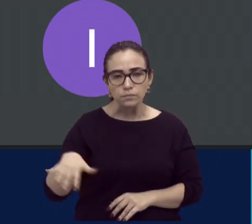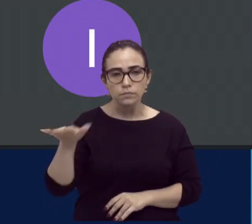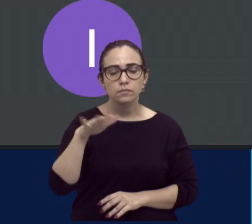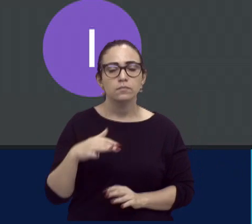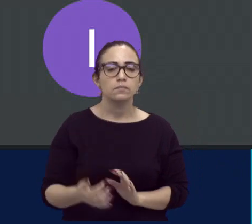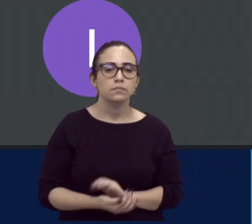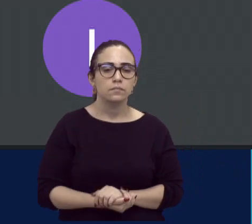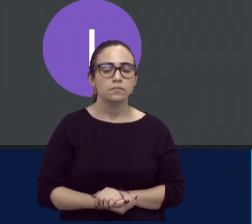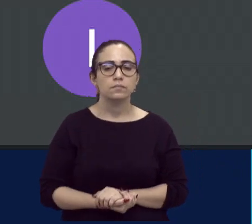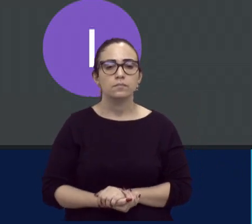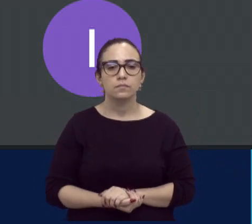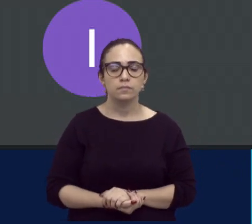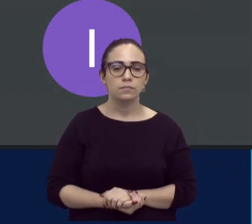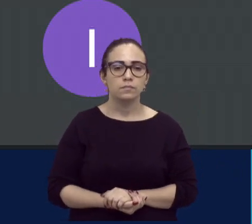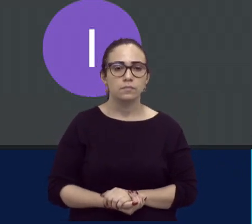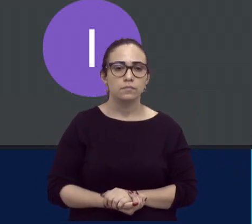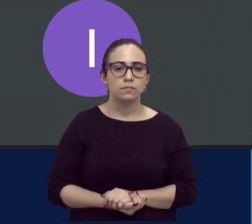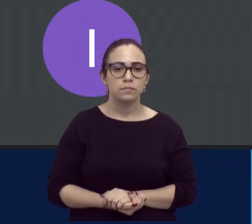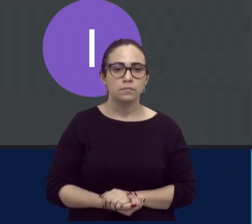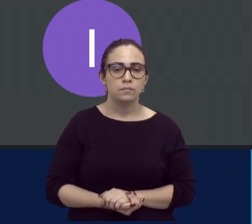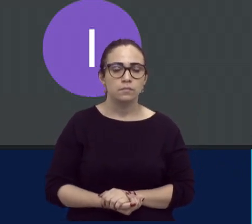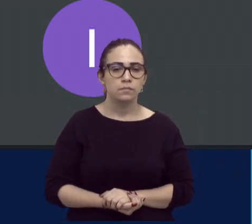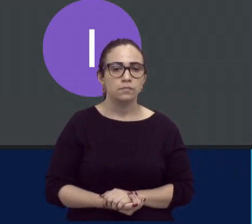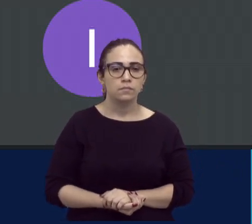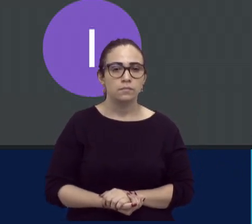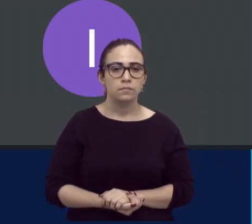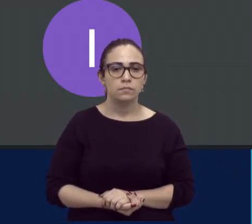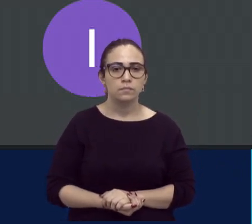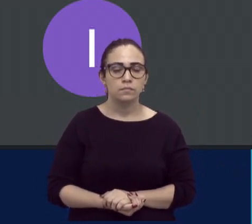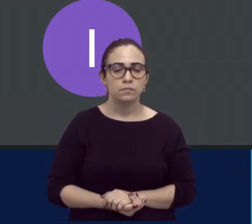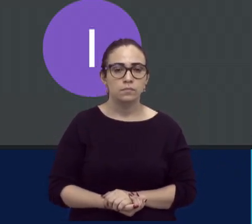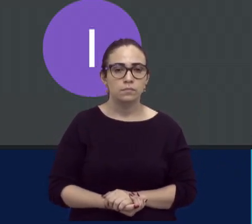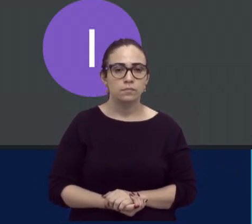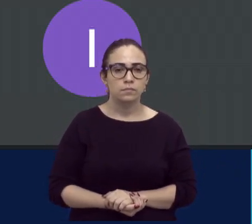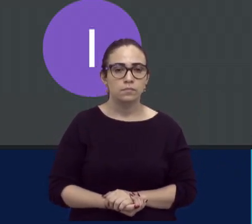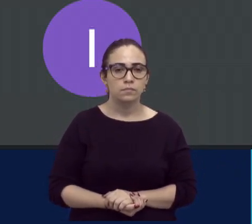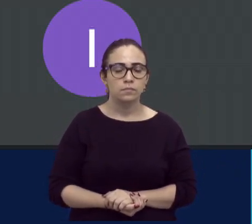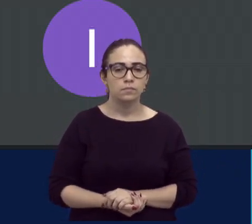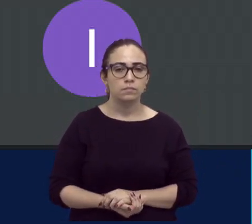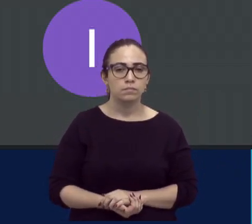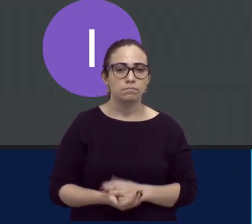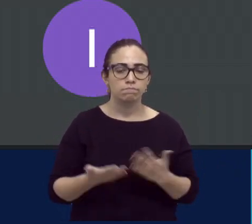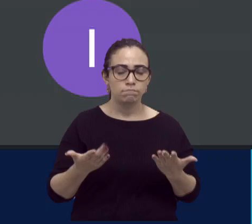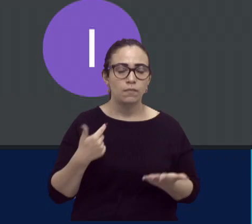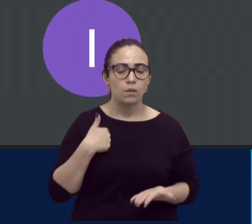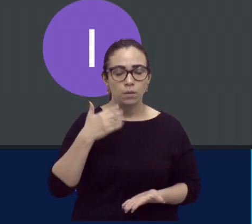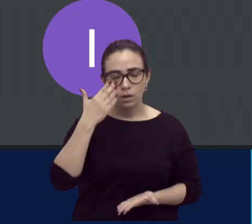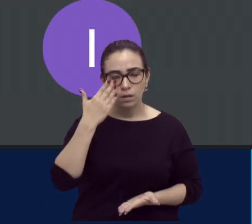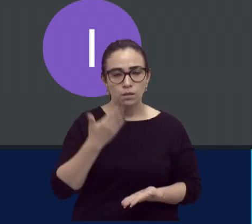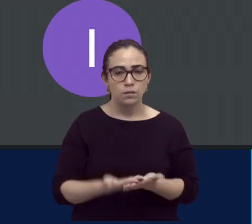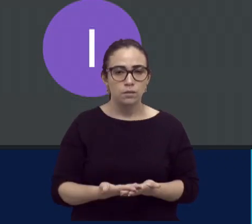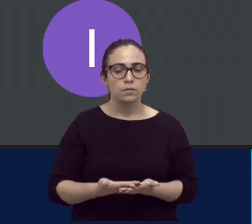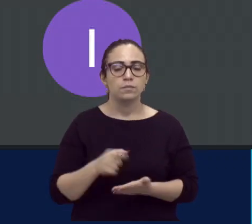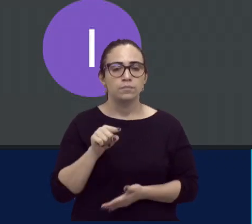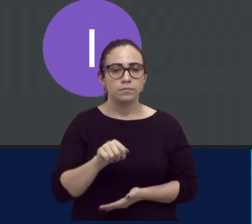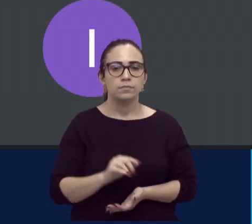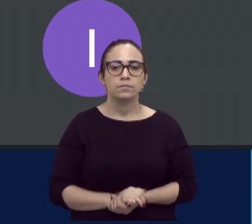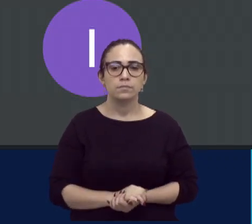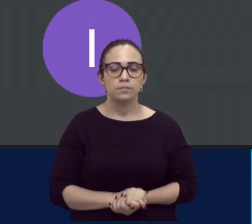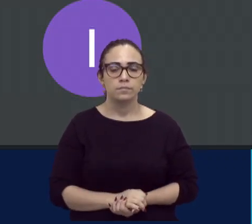amplamente protagonizado, que vocês repliquem. É o meu desejo, eu acredito plenamente.